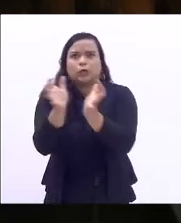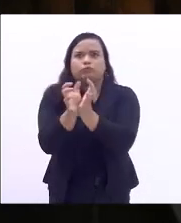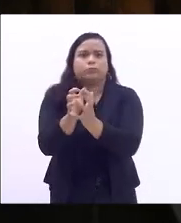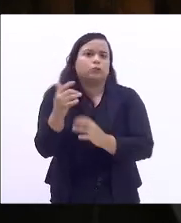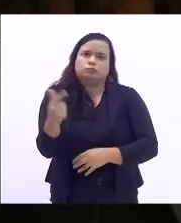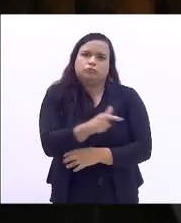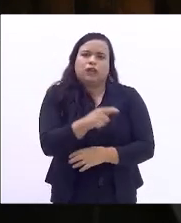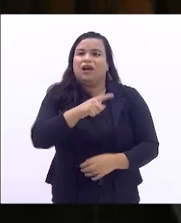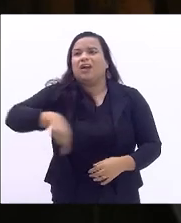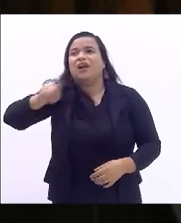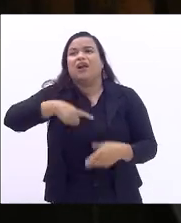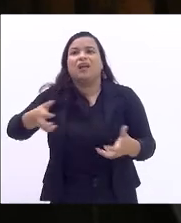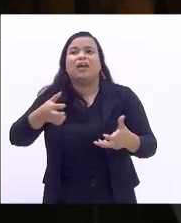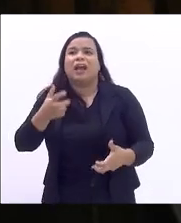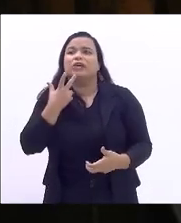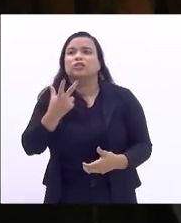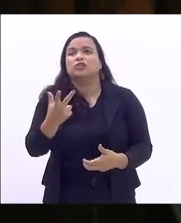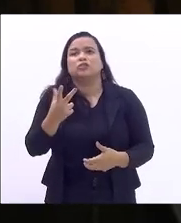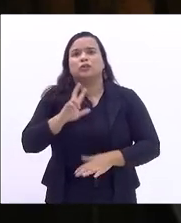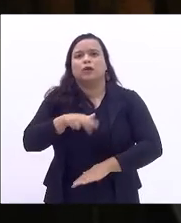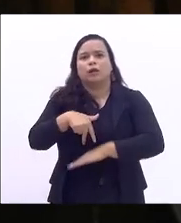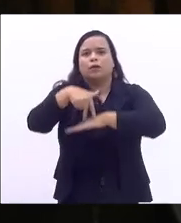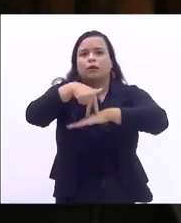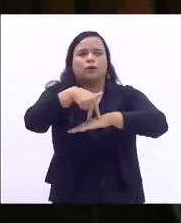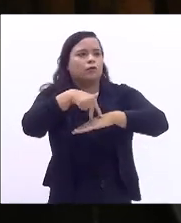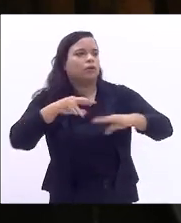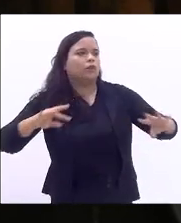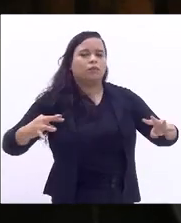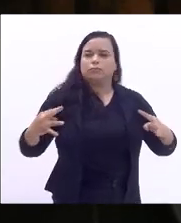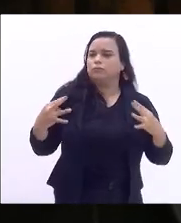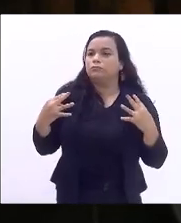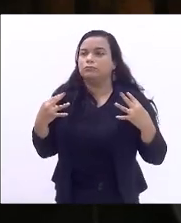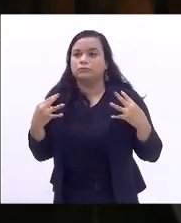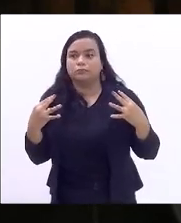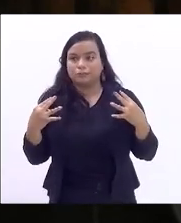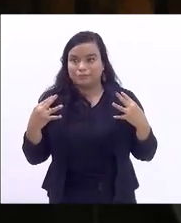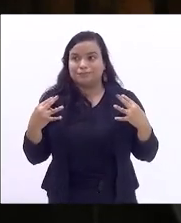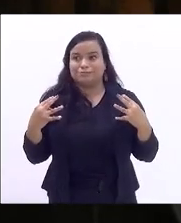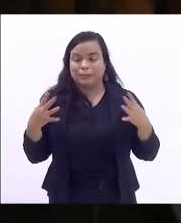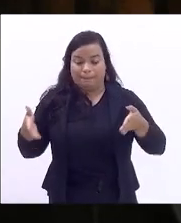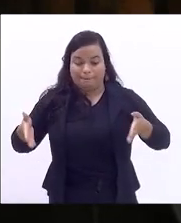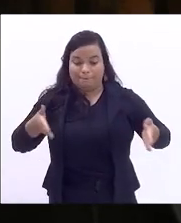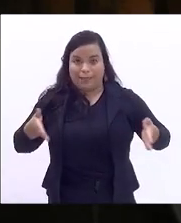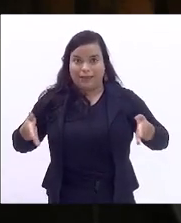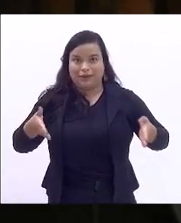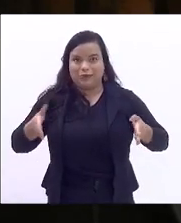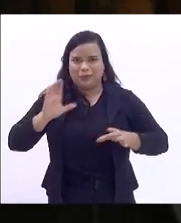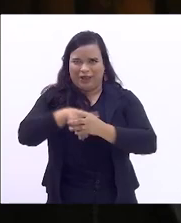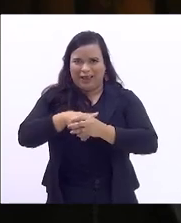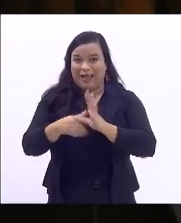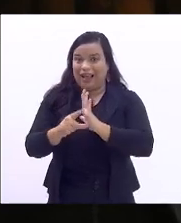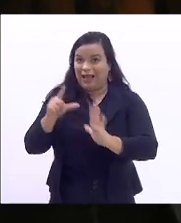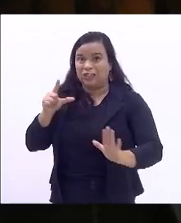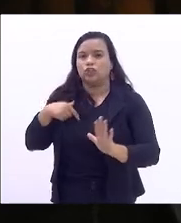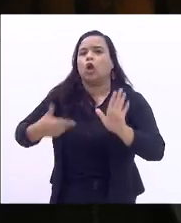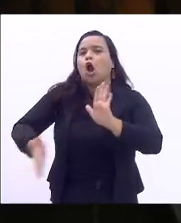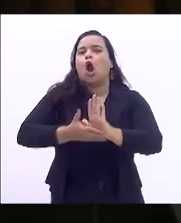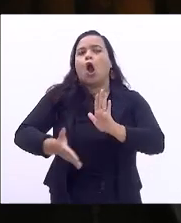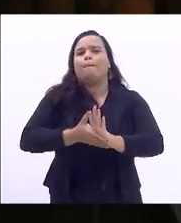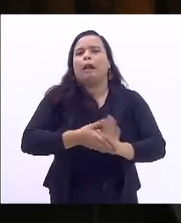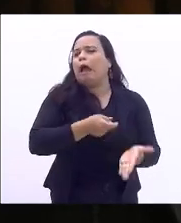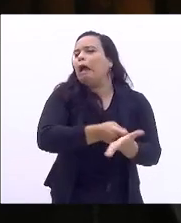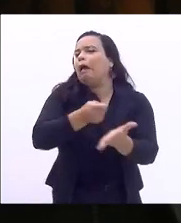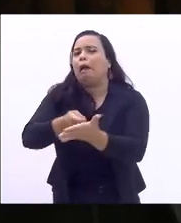classe que querem apenas subir no palanque que antecede o período eleitoral e fazer qualquer tipo de cobrança